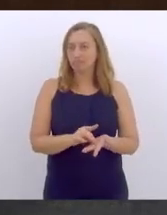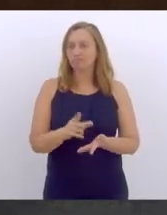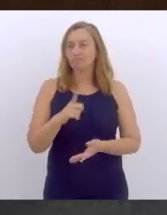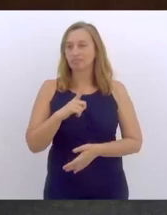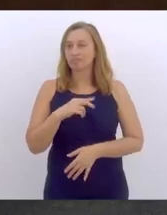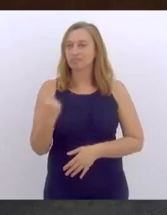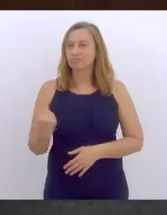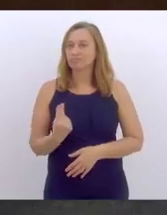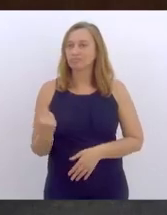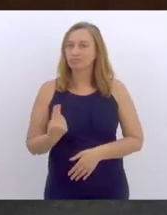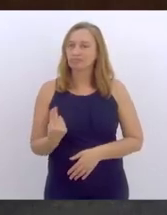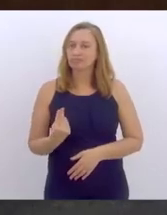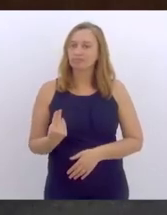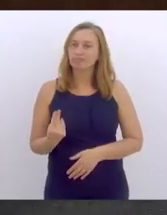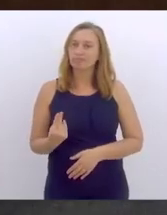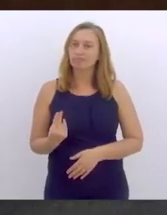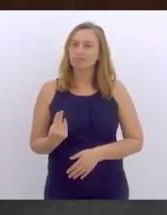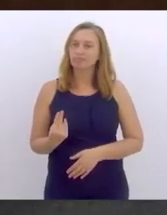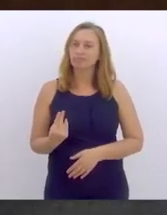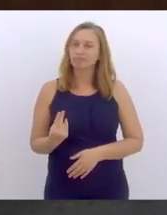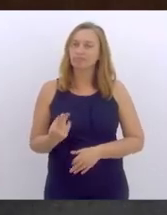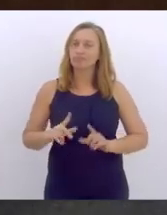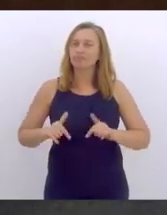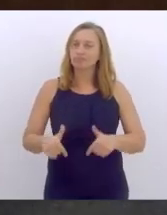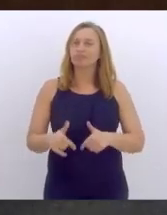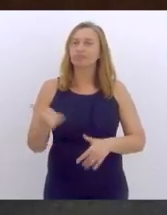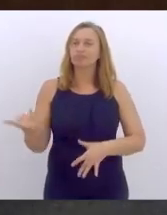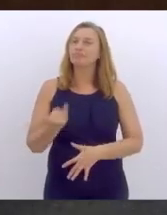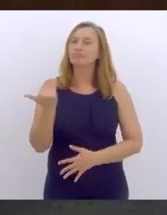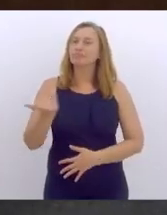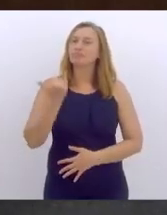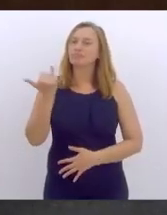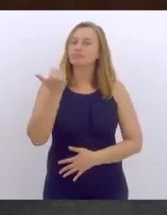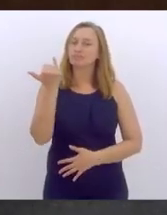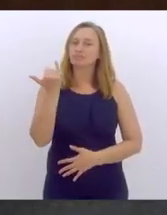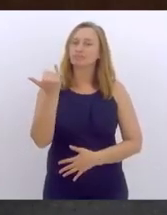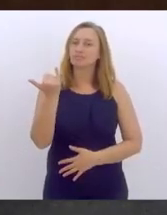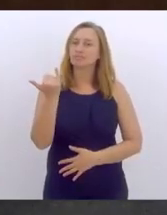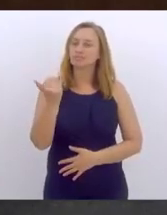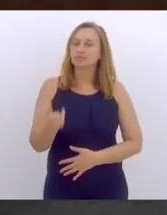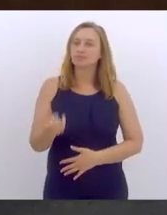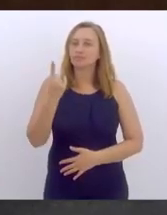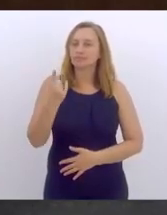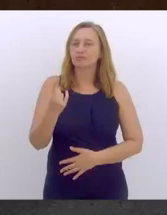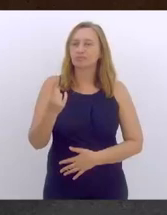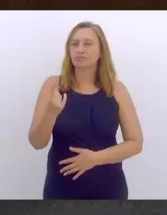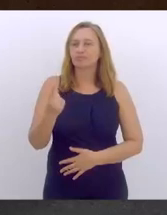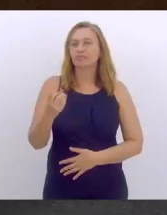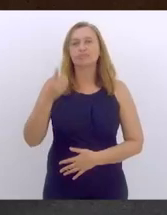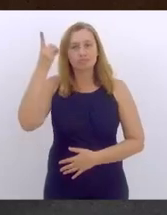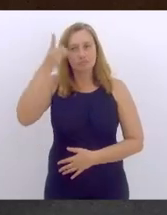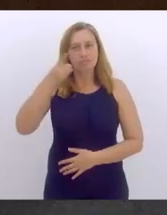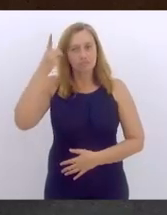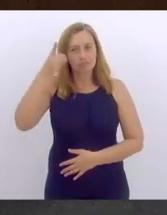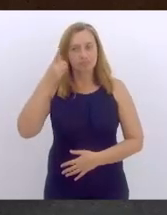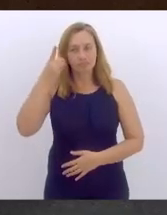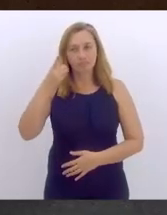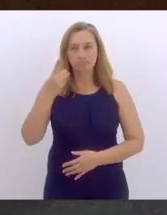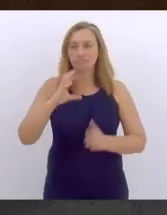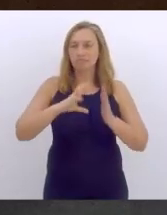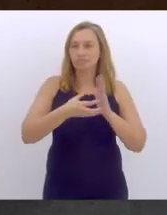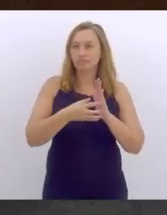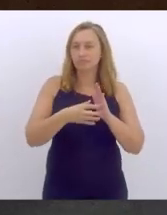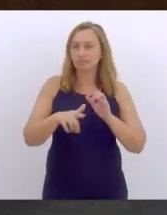coautoria e uma atuação muito importante do ex-deputado do Partido dos